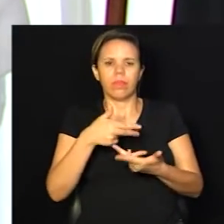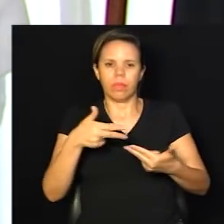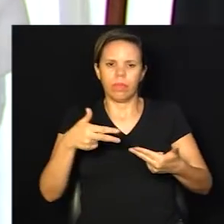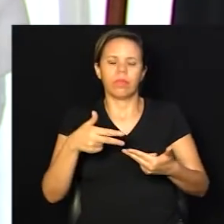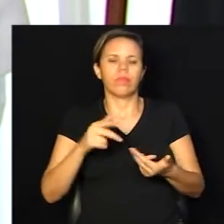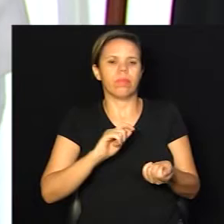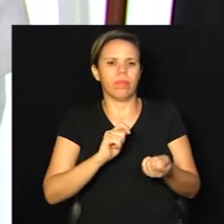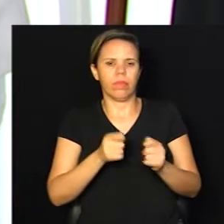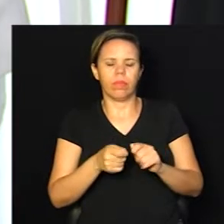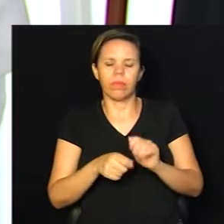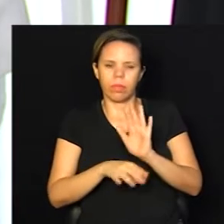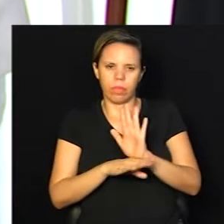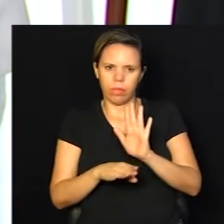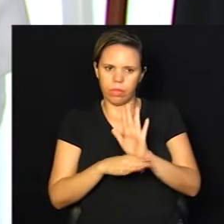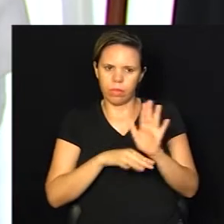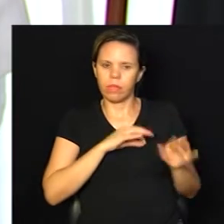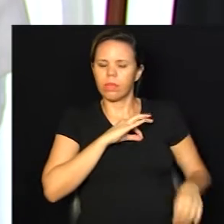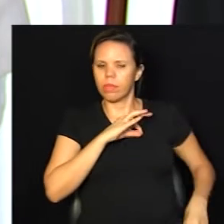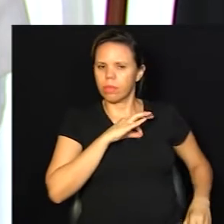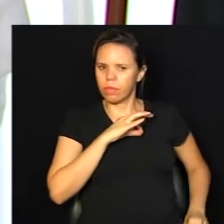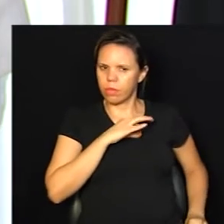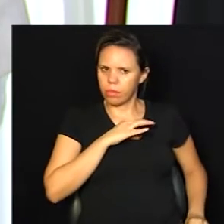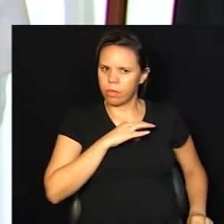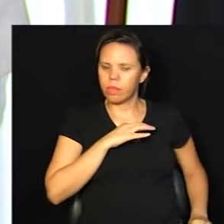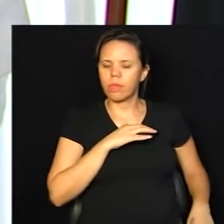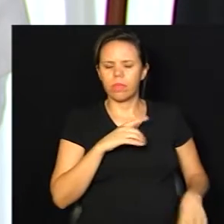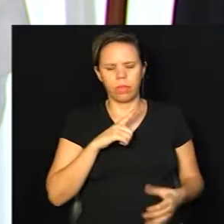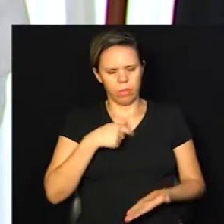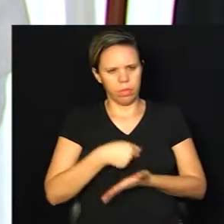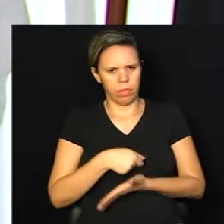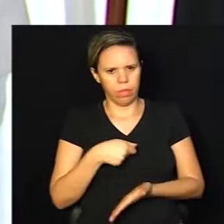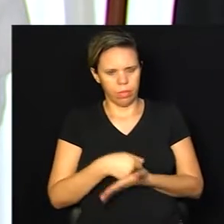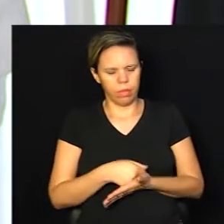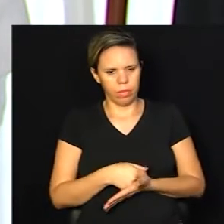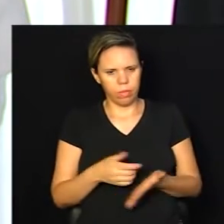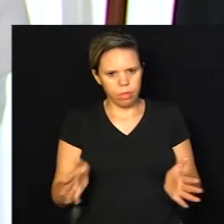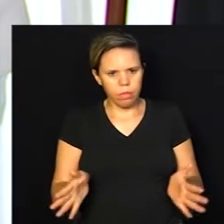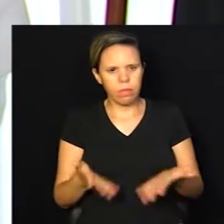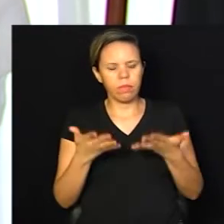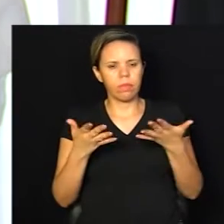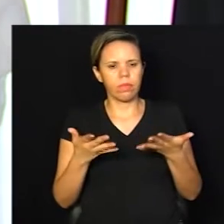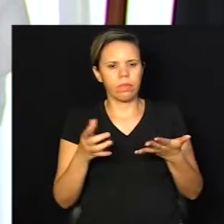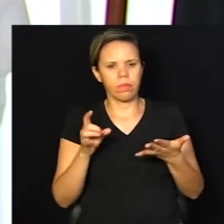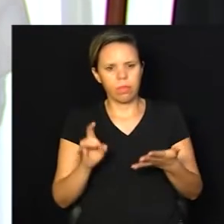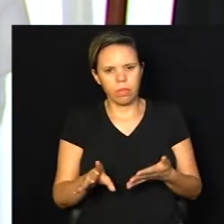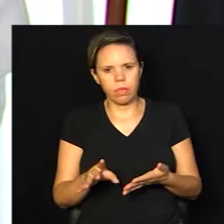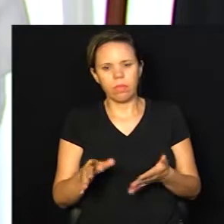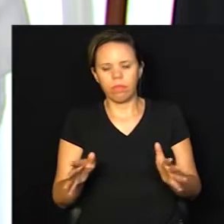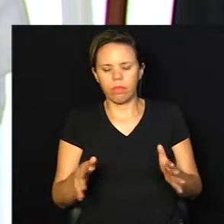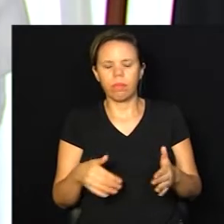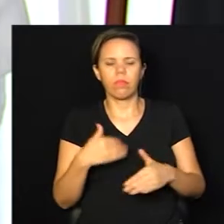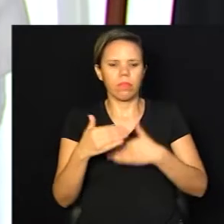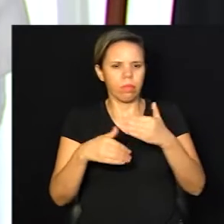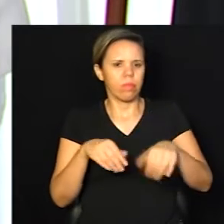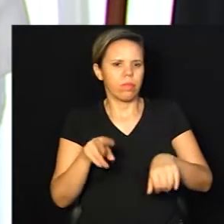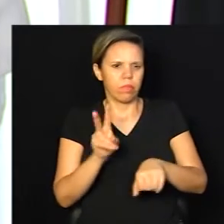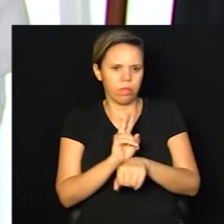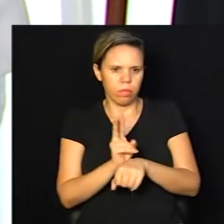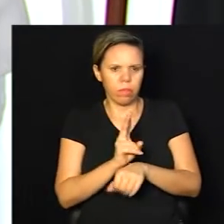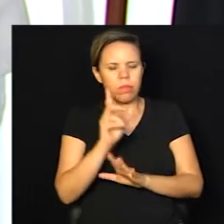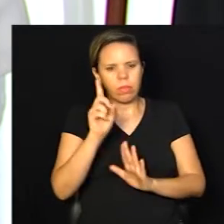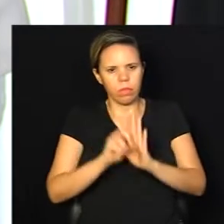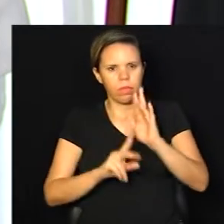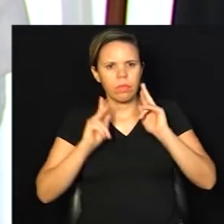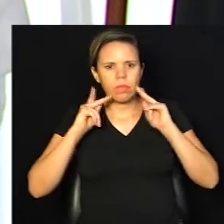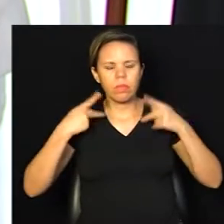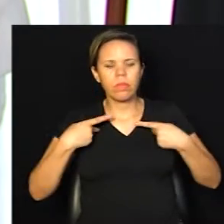né? Então a Polícia Militar também tem como obrigação essa garantia, né? Não só sendo promotora, mas difusora